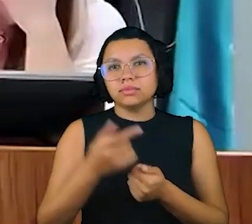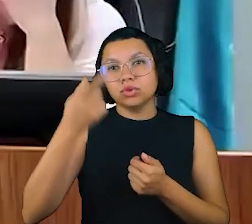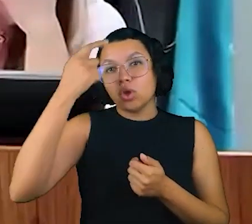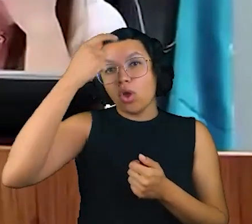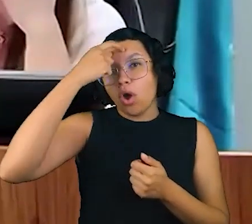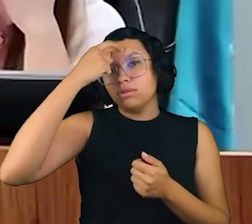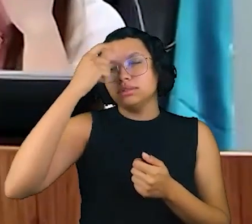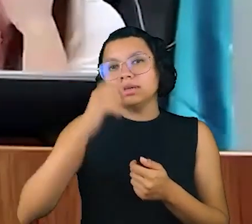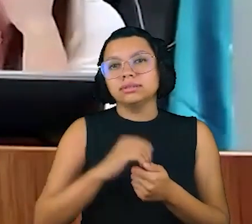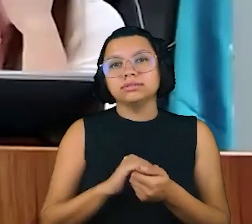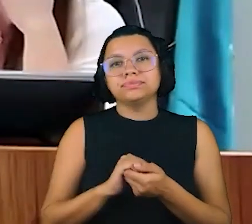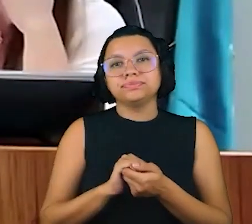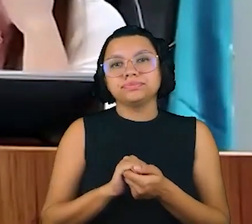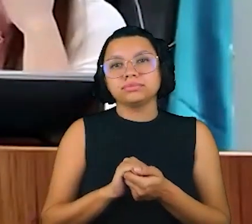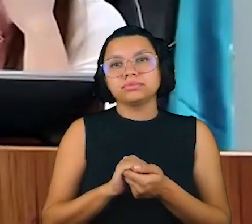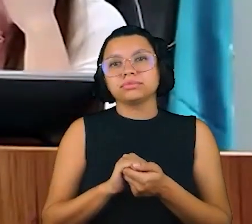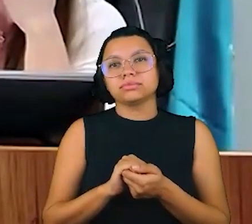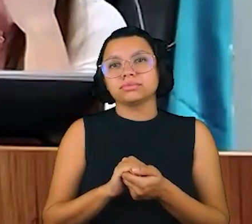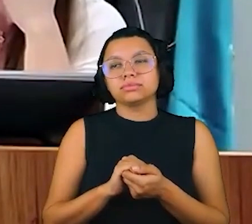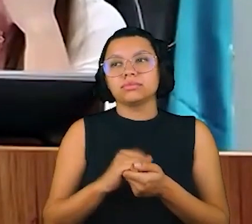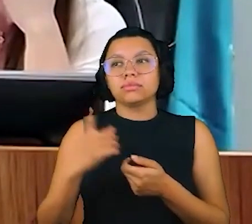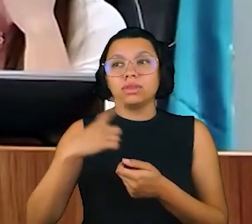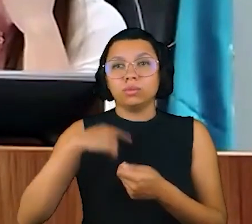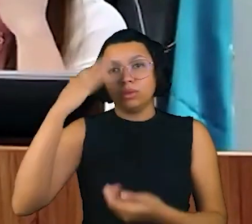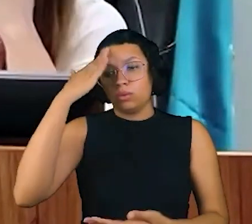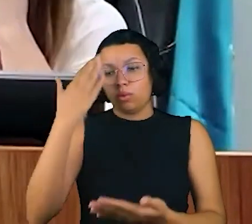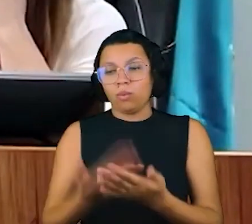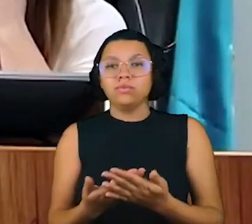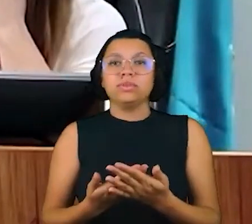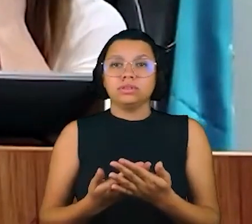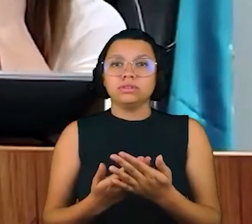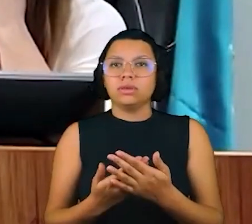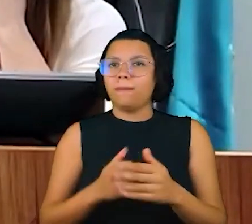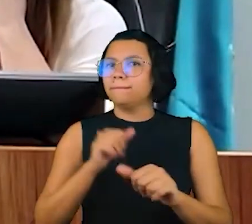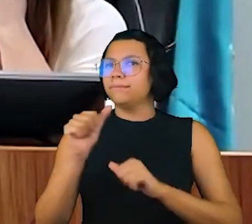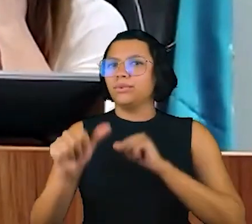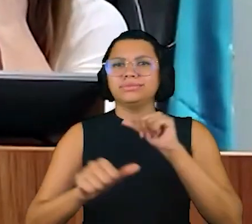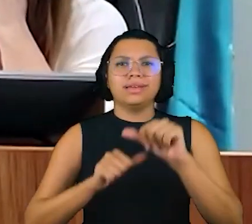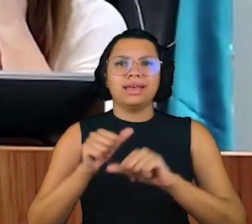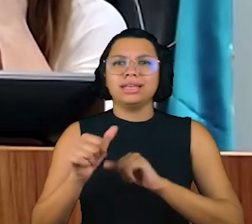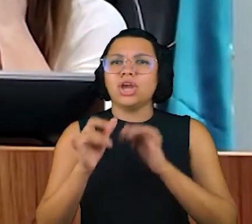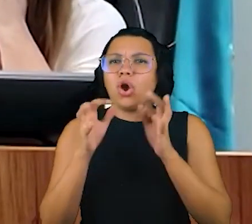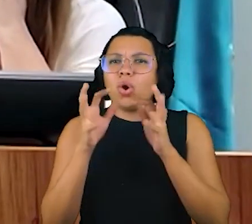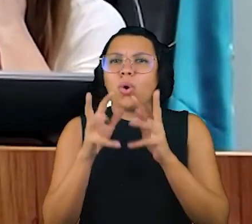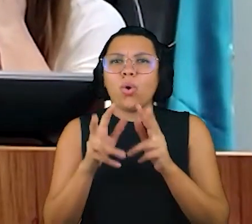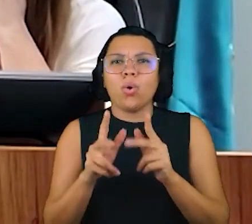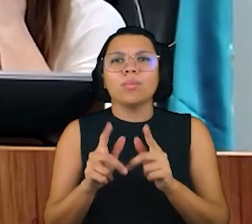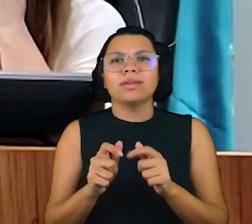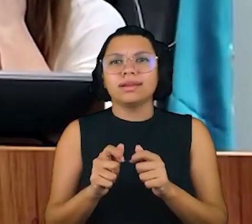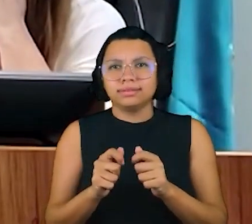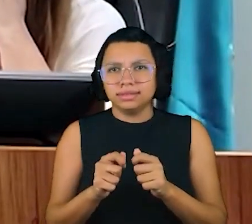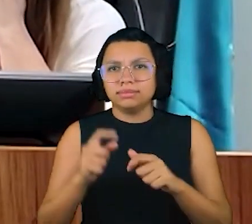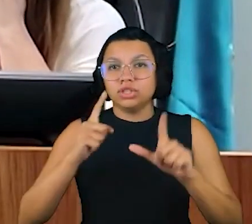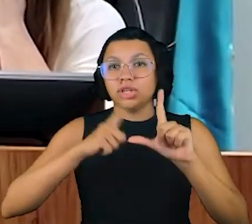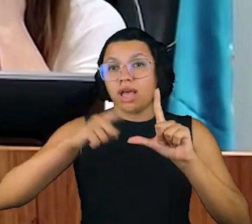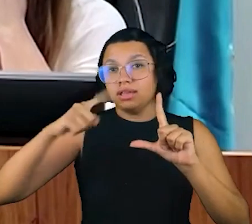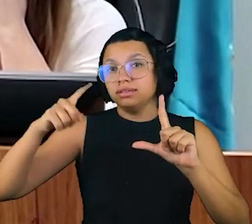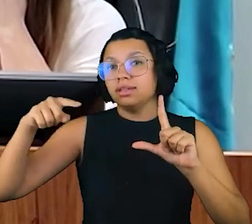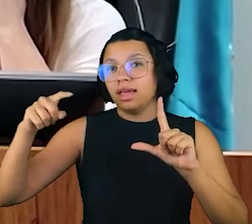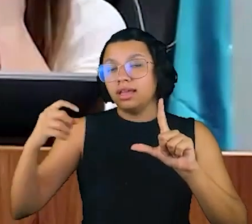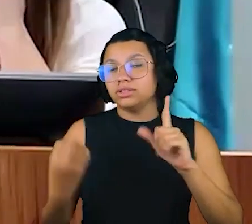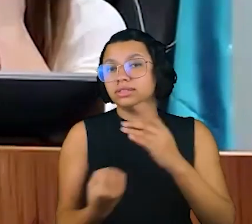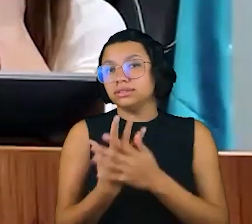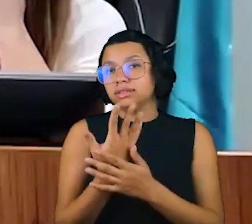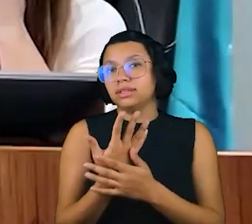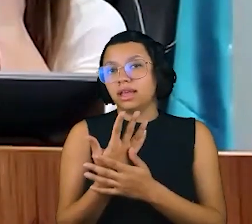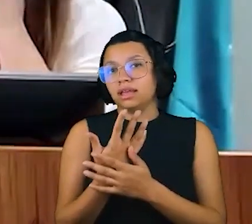racionalidade que eu tenho convicção mudaria completamente